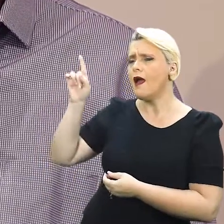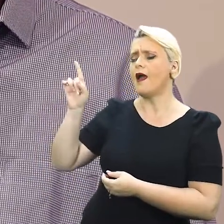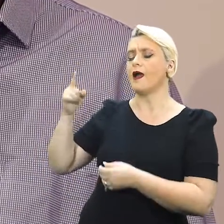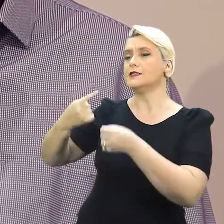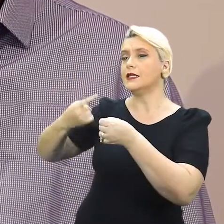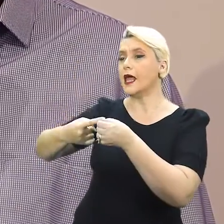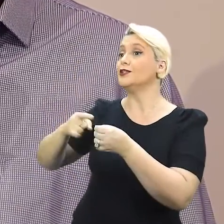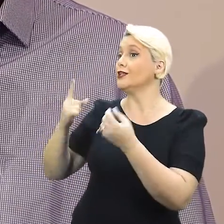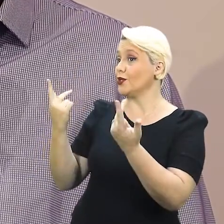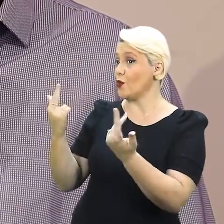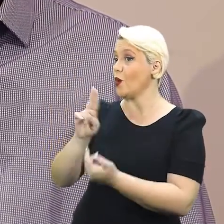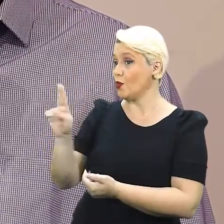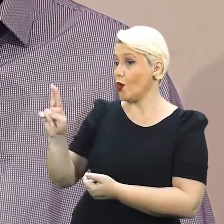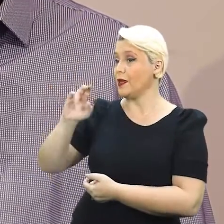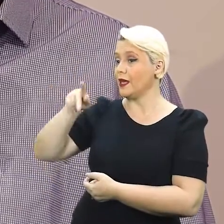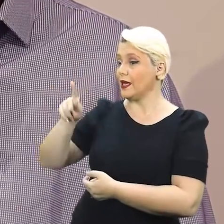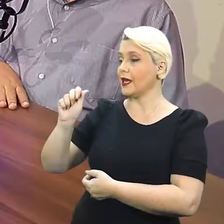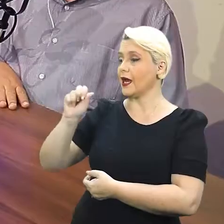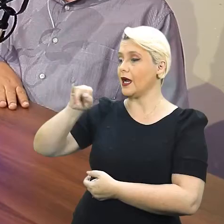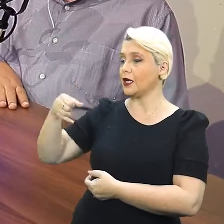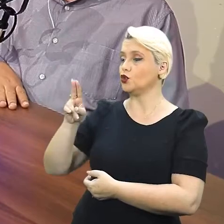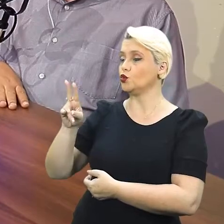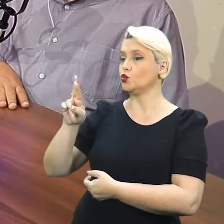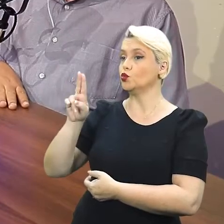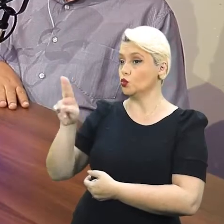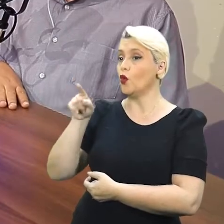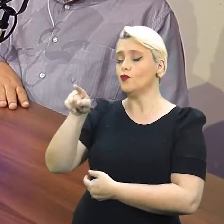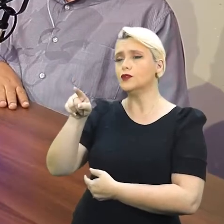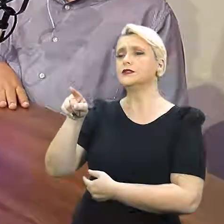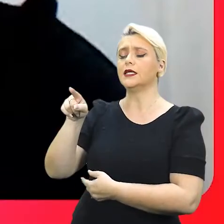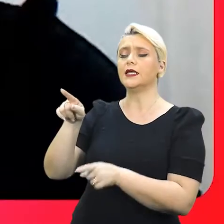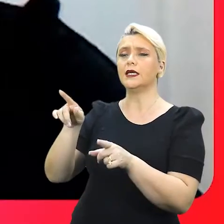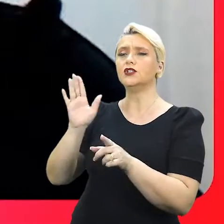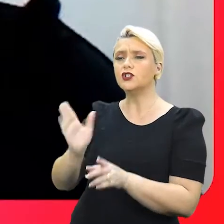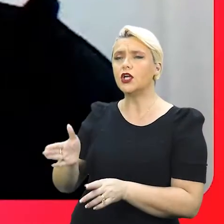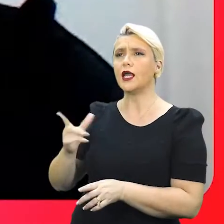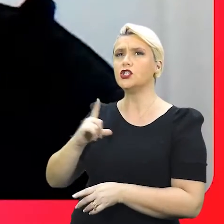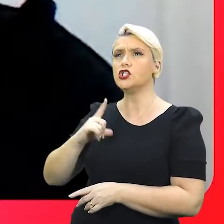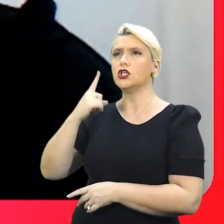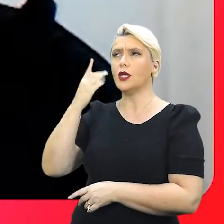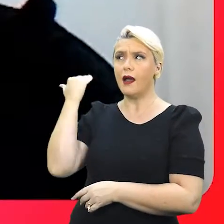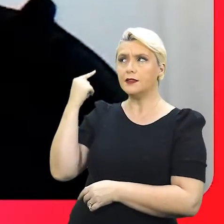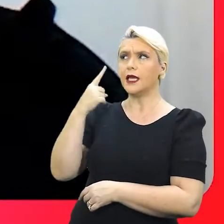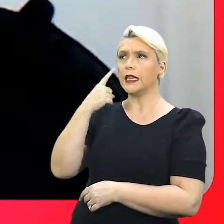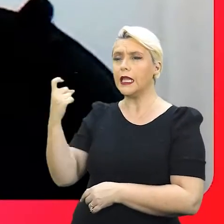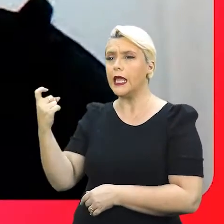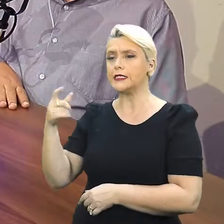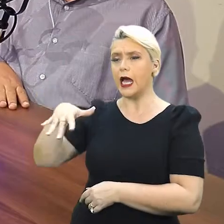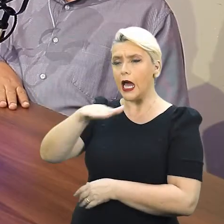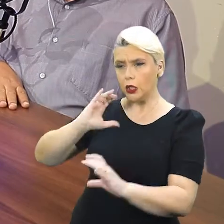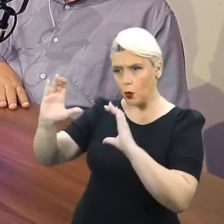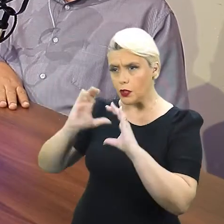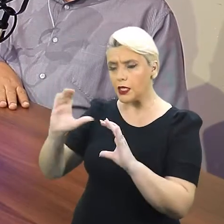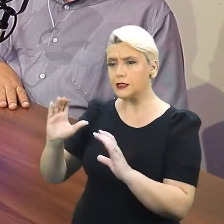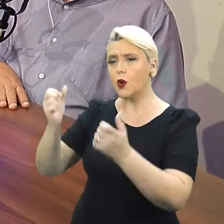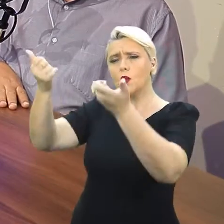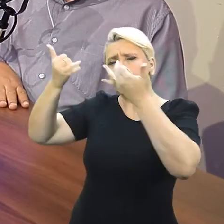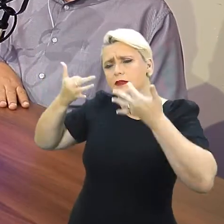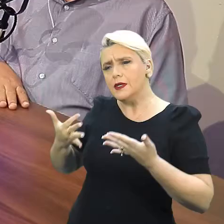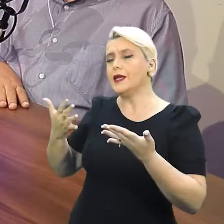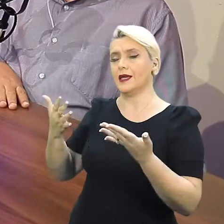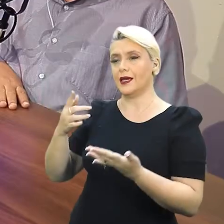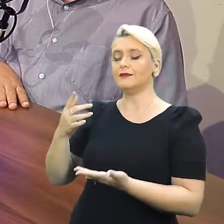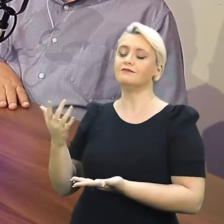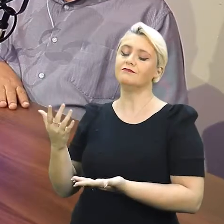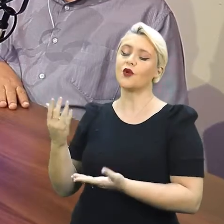de Cajuru? Você já tinha, assim, quando é que surge o interesse pela comunicação? Conte um pouquinho para